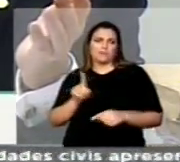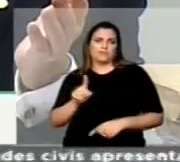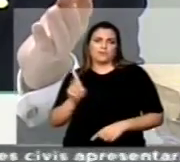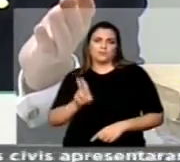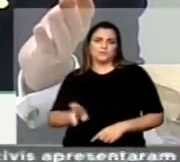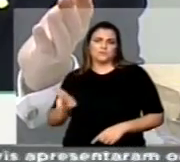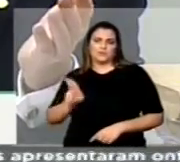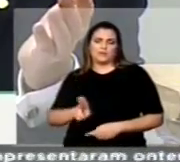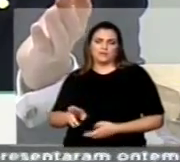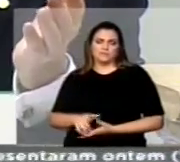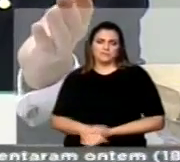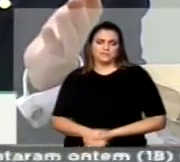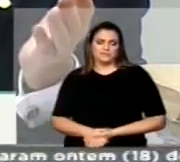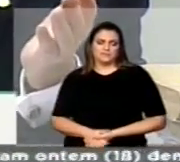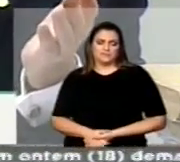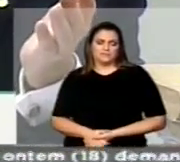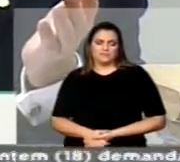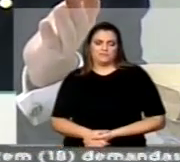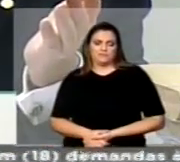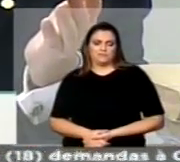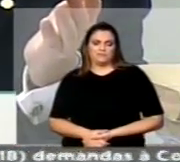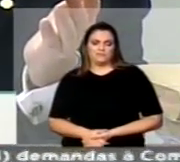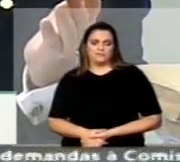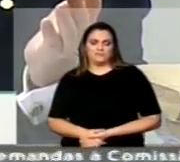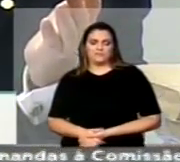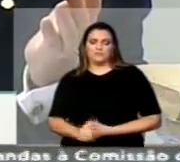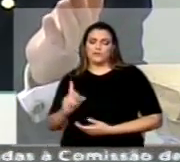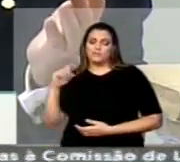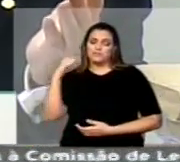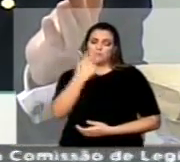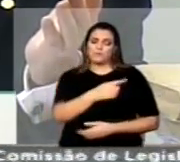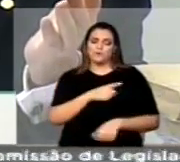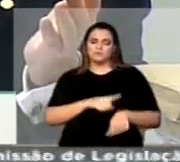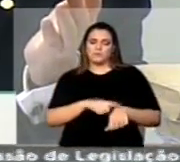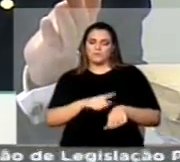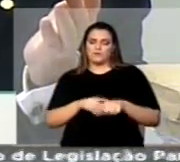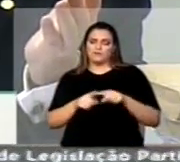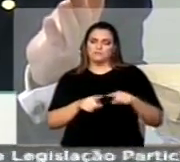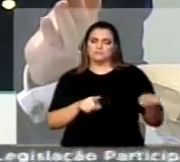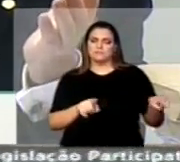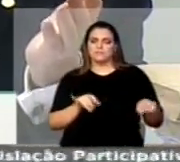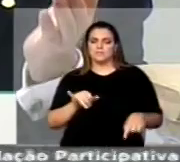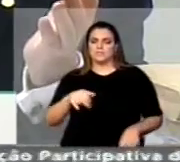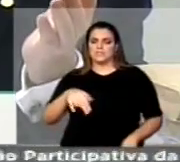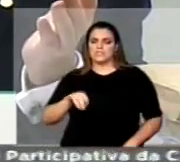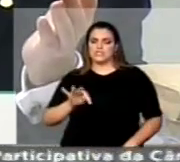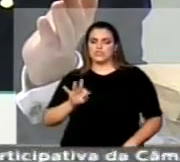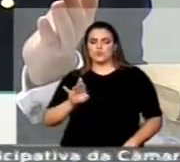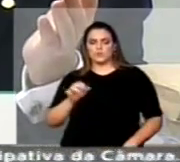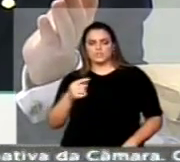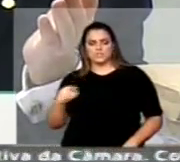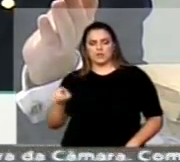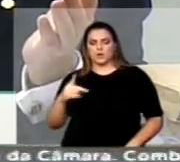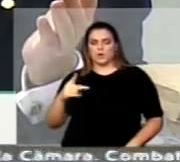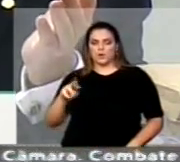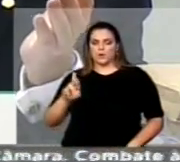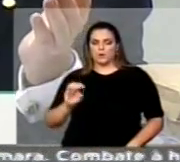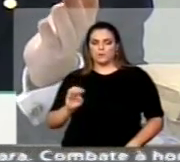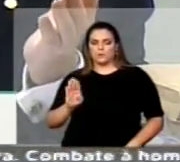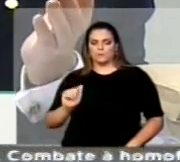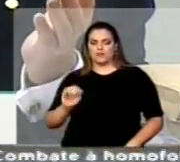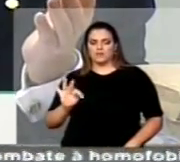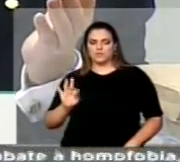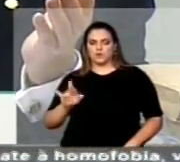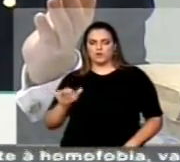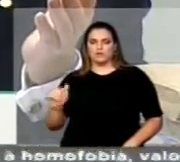probatória, é matéria de fato, somente na instrução probatória vai se poder trazer o depoimento e ver que é conflitante como foi colocado. A